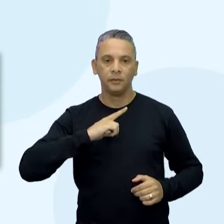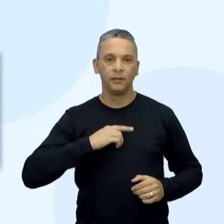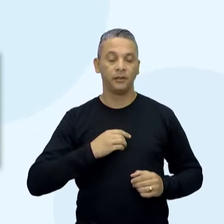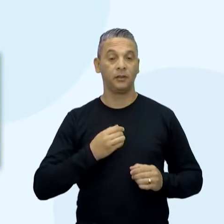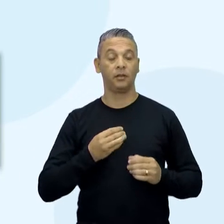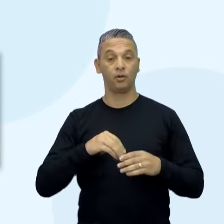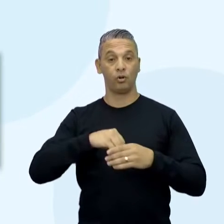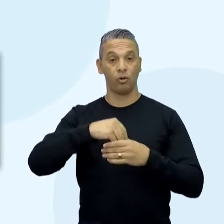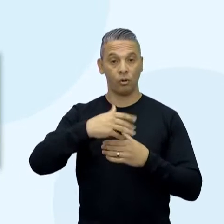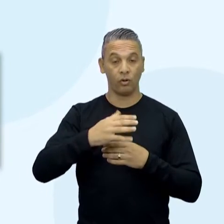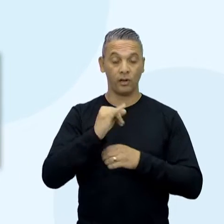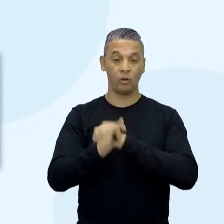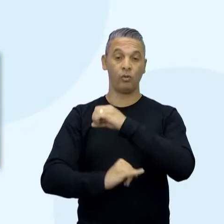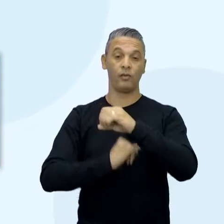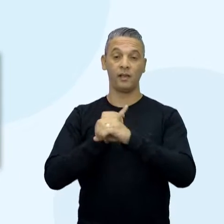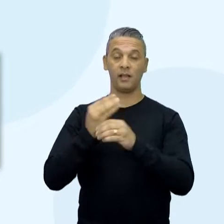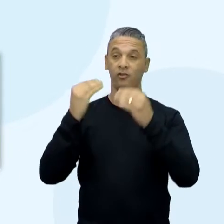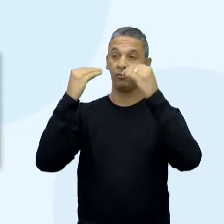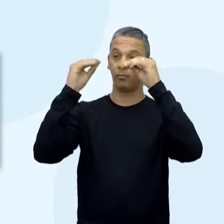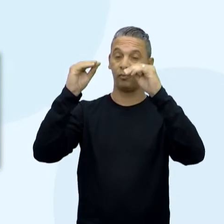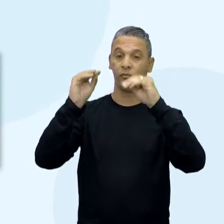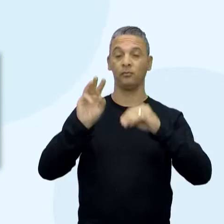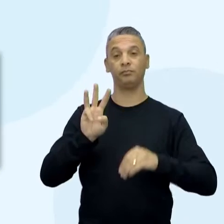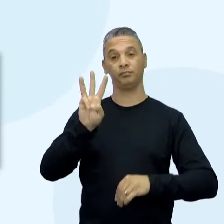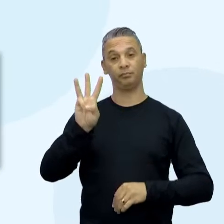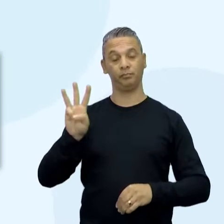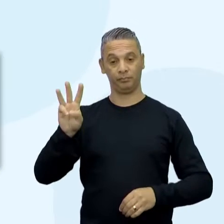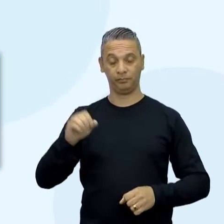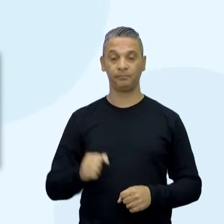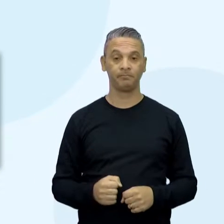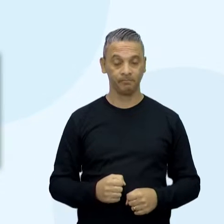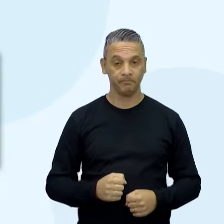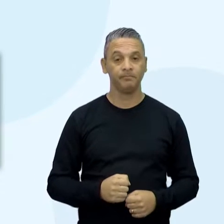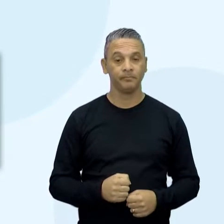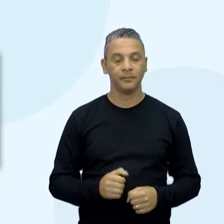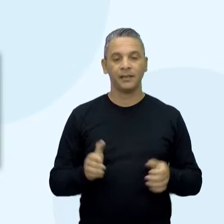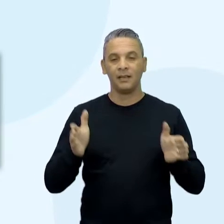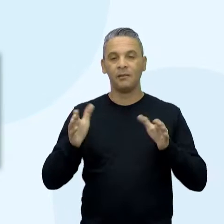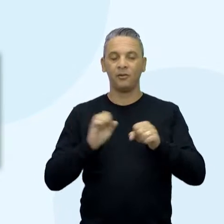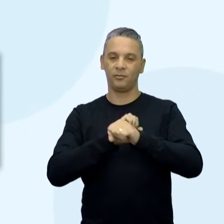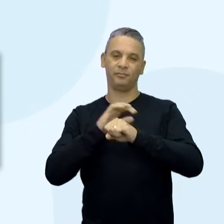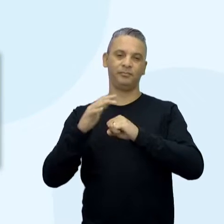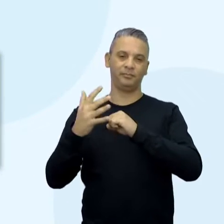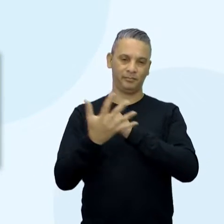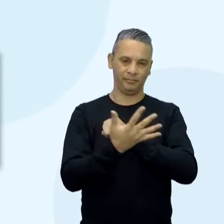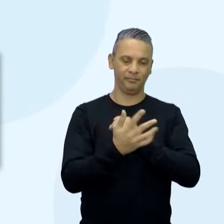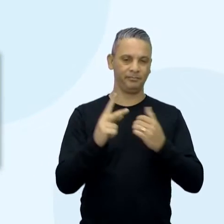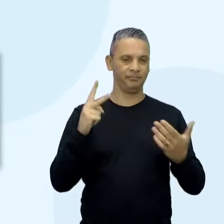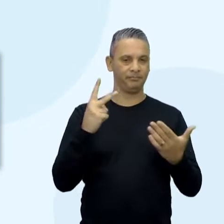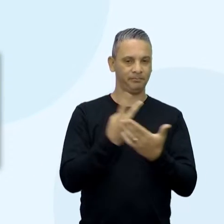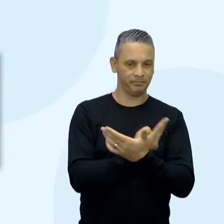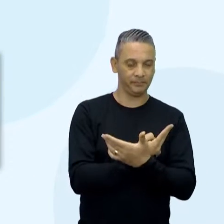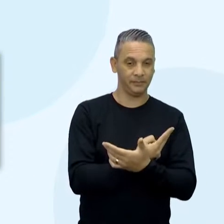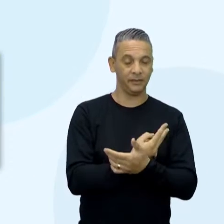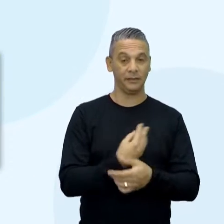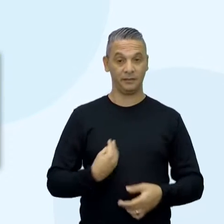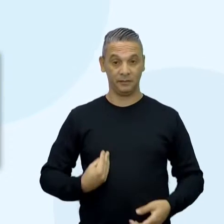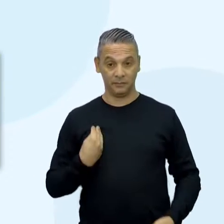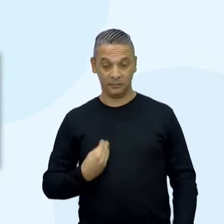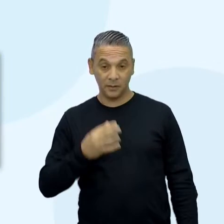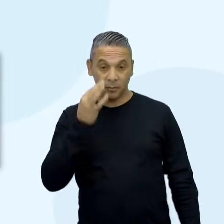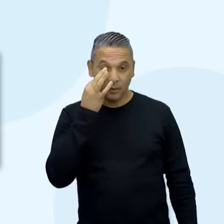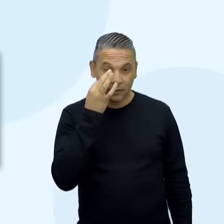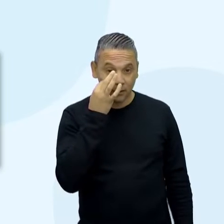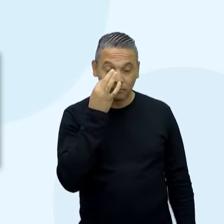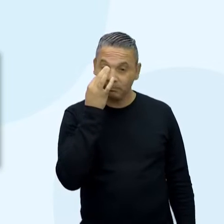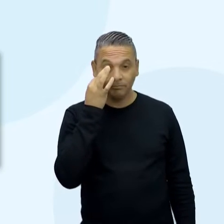disponibilizar o conteúdo na internet. Vocês têm que lembrar, né, que durante a pandemia, né, de Covid, nós não podíamos aí estar